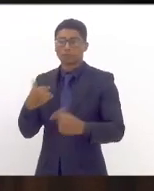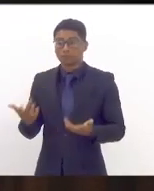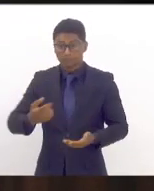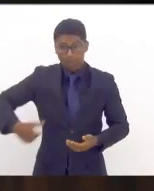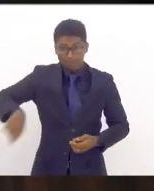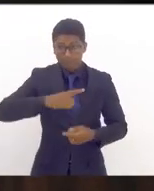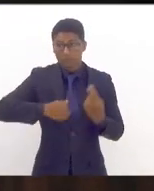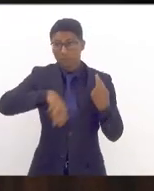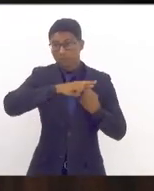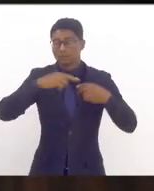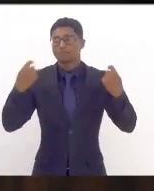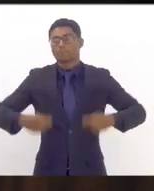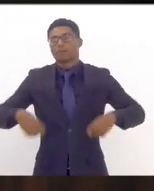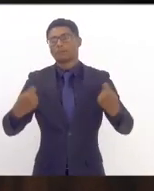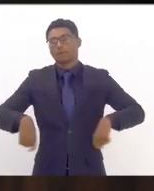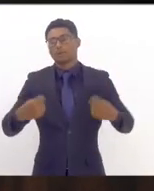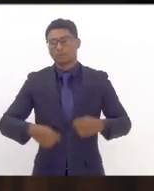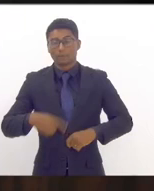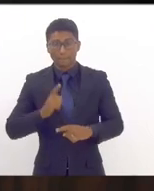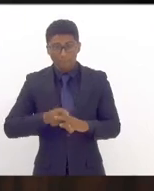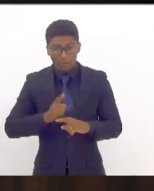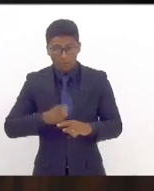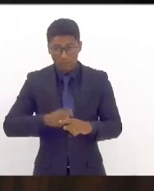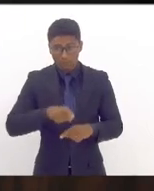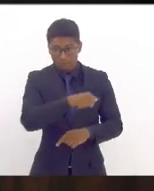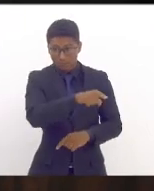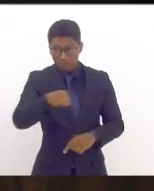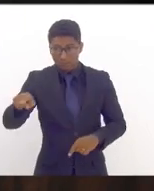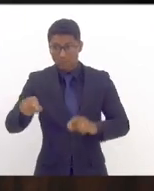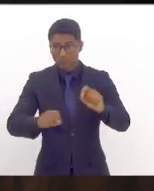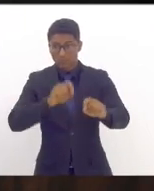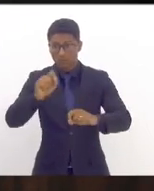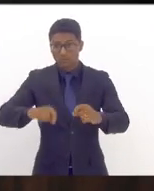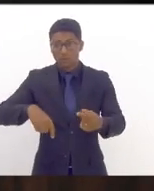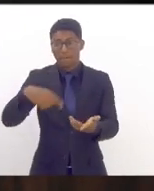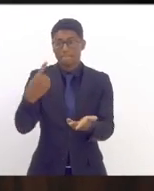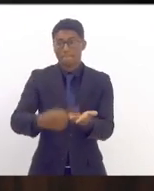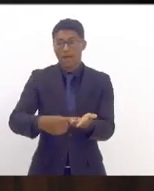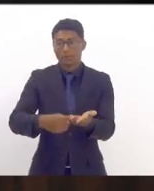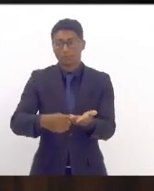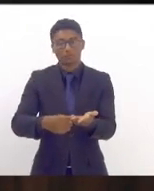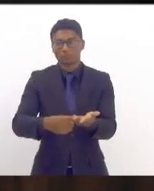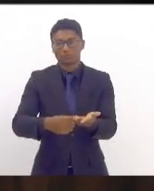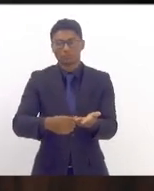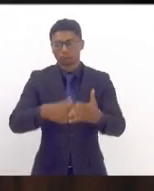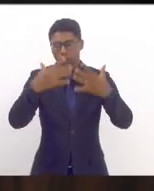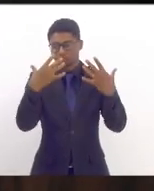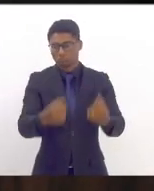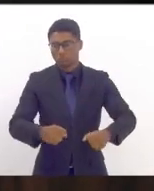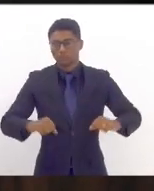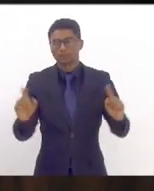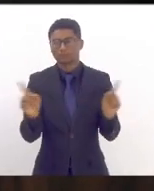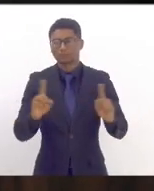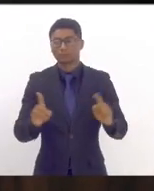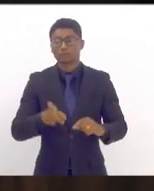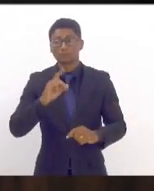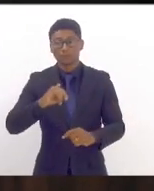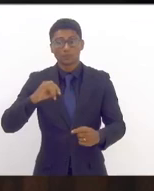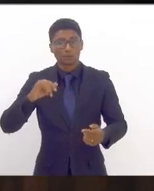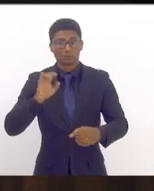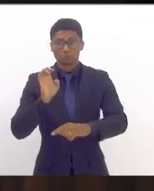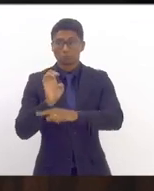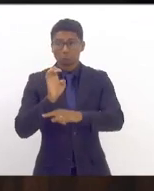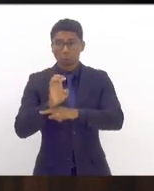responsabilidade que o que fizeram volta a afirmar quebraram o parque federativo que se o estado não puder legislar